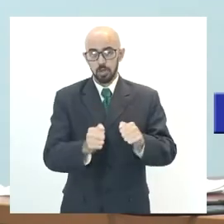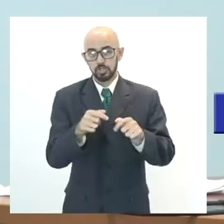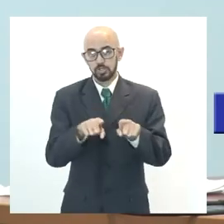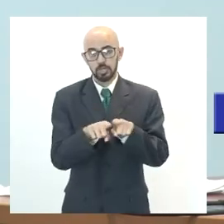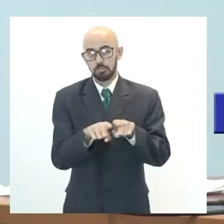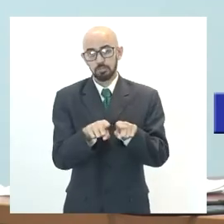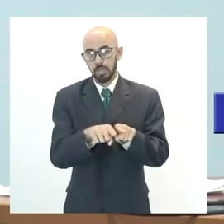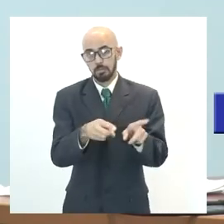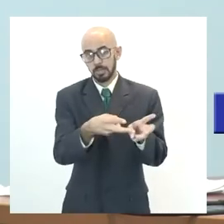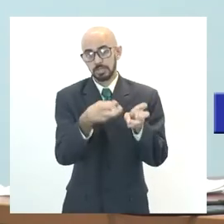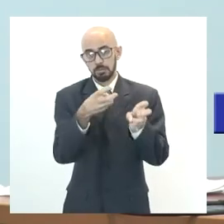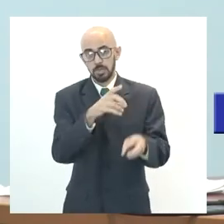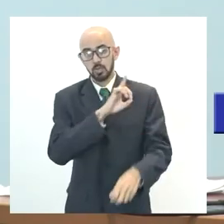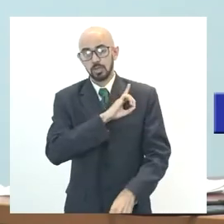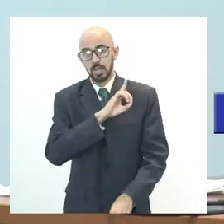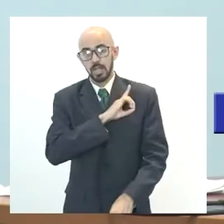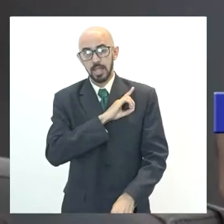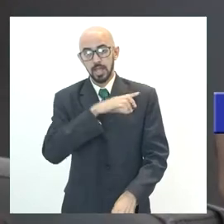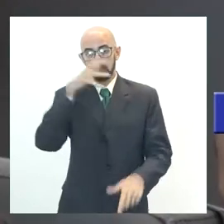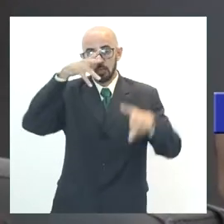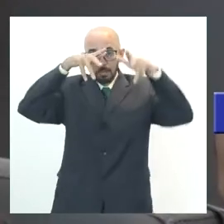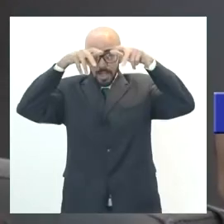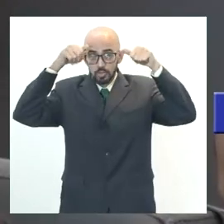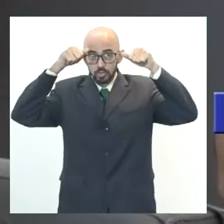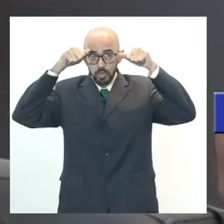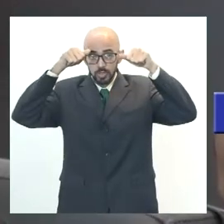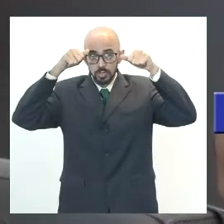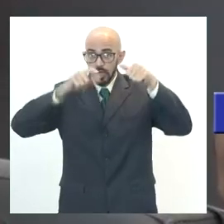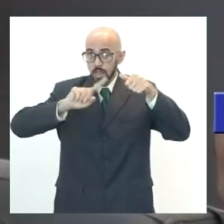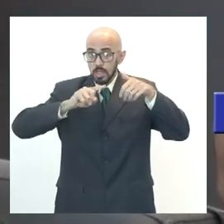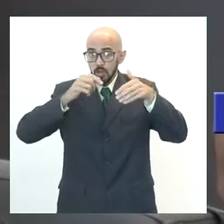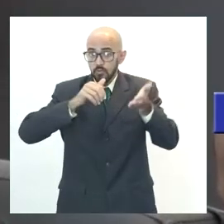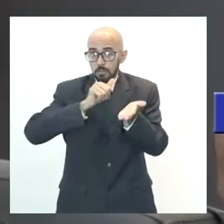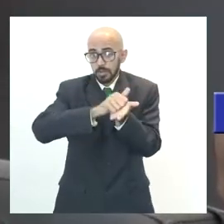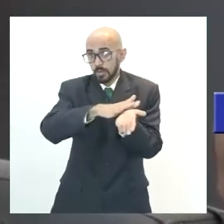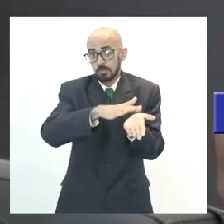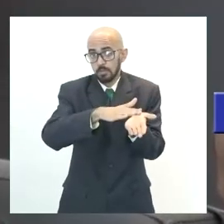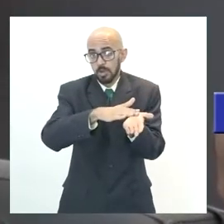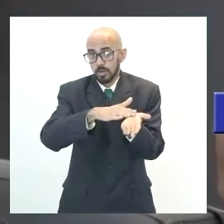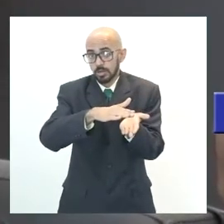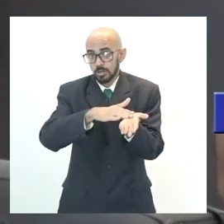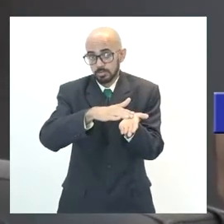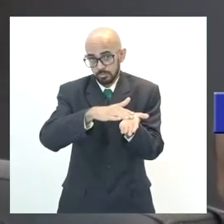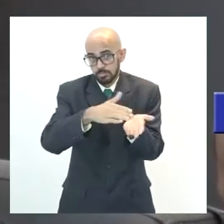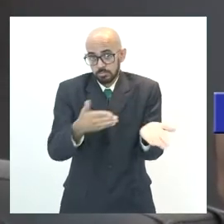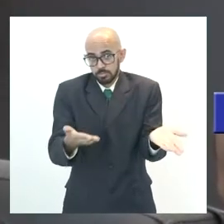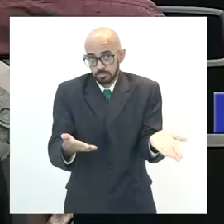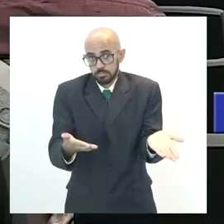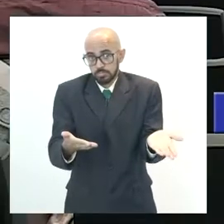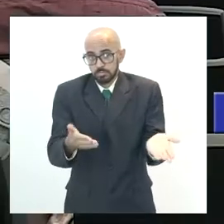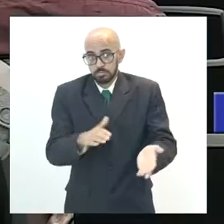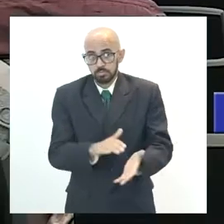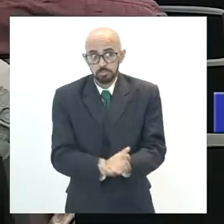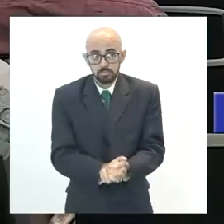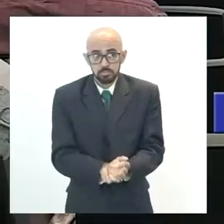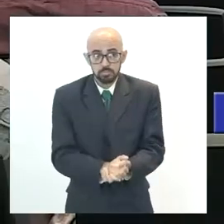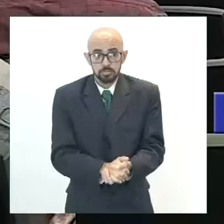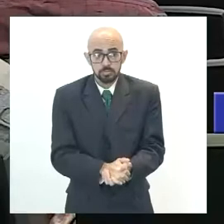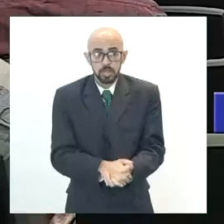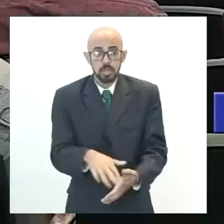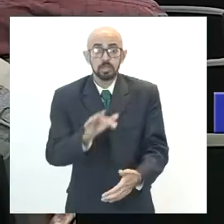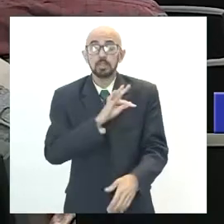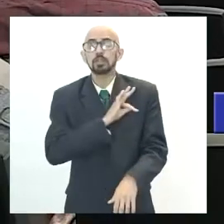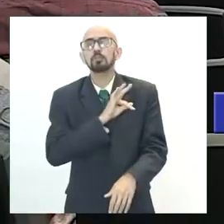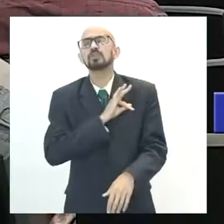Federal superintendente lá de do Amazonas né Ele não perdeu o cargo ele não pensa